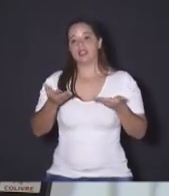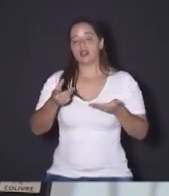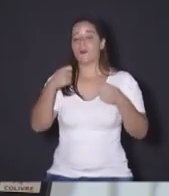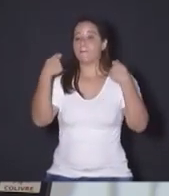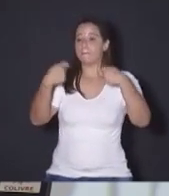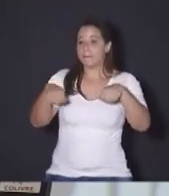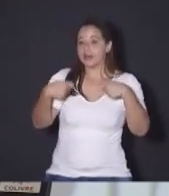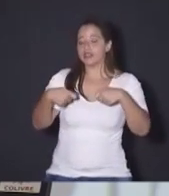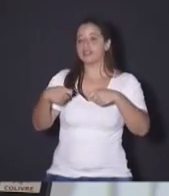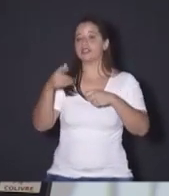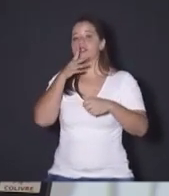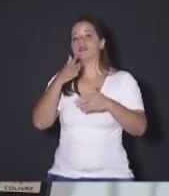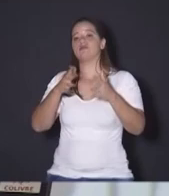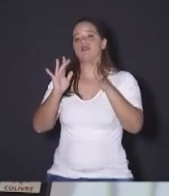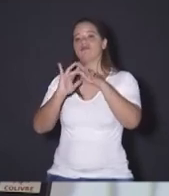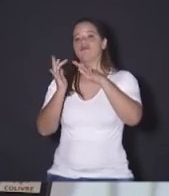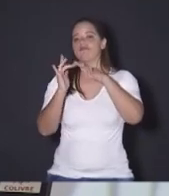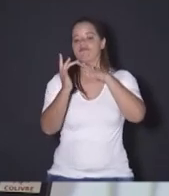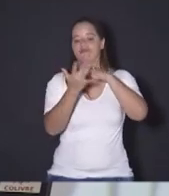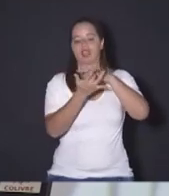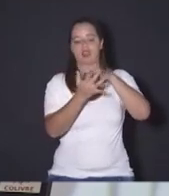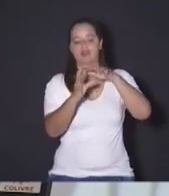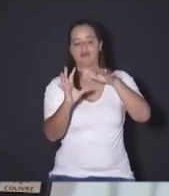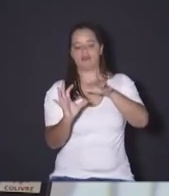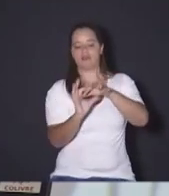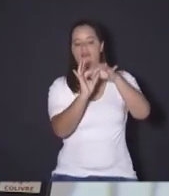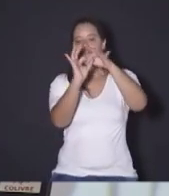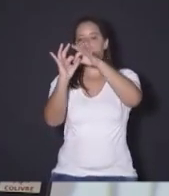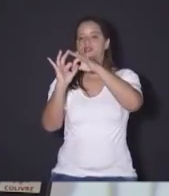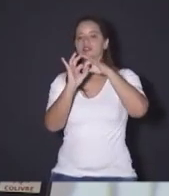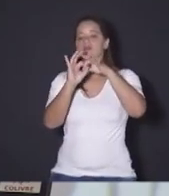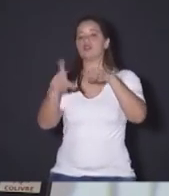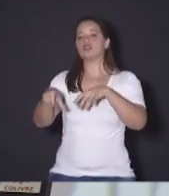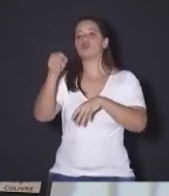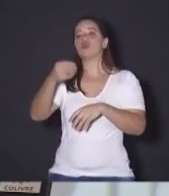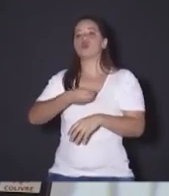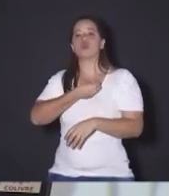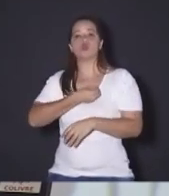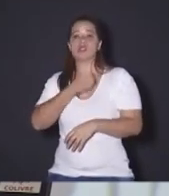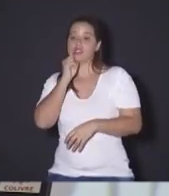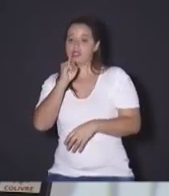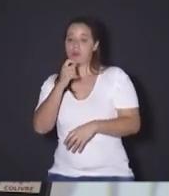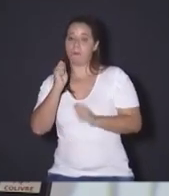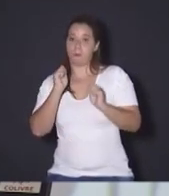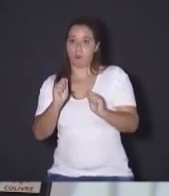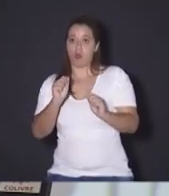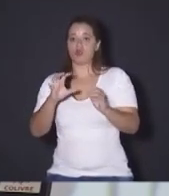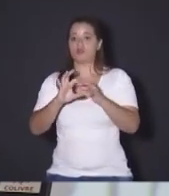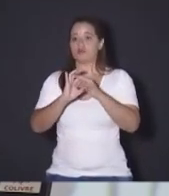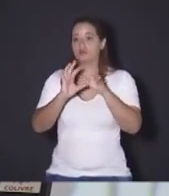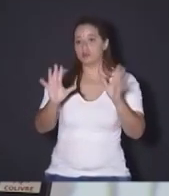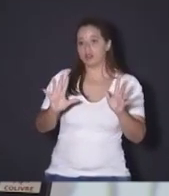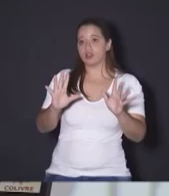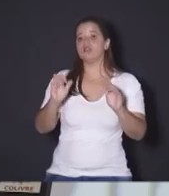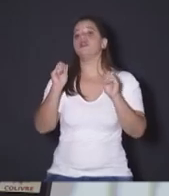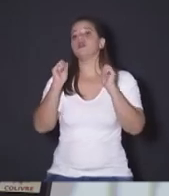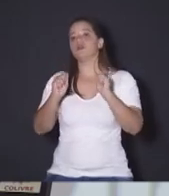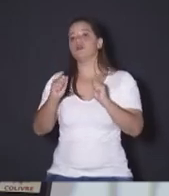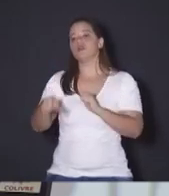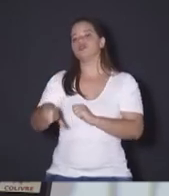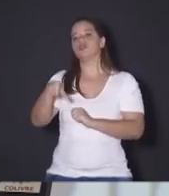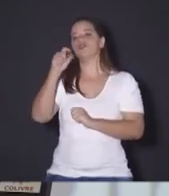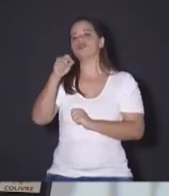preciso que redes conversa com redes para que eu possa escolher onde eu estou e se eu posso escolher livremente onde eu estou eu posso escolher